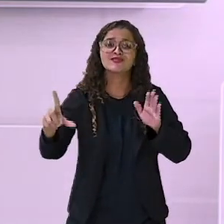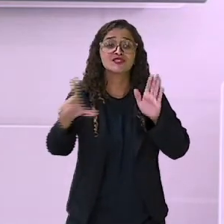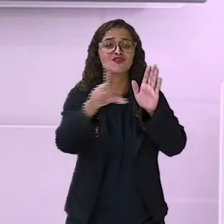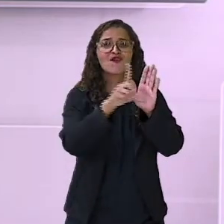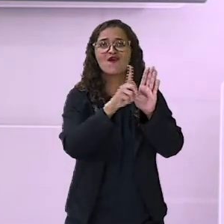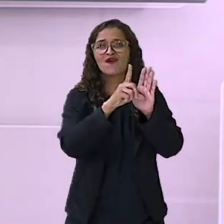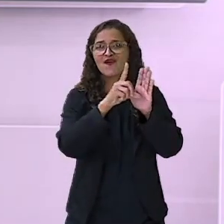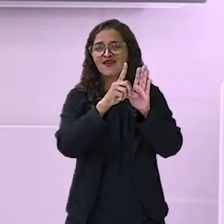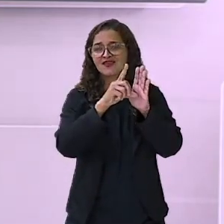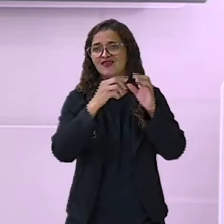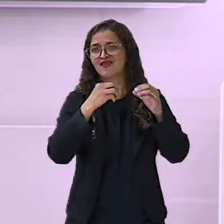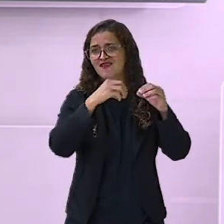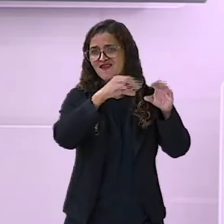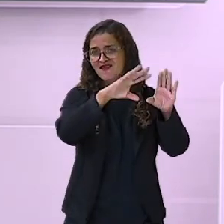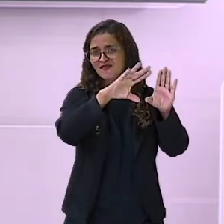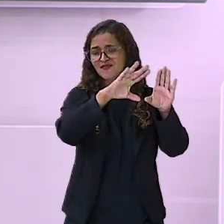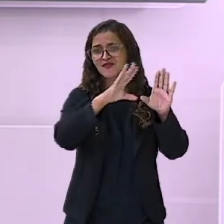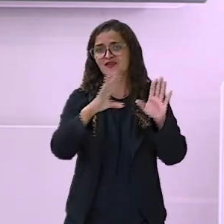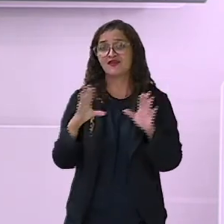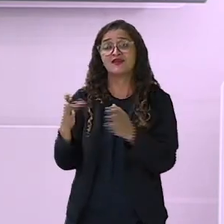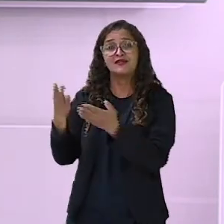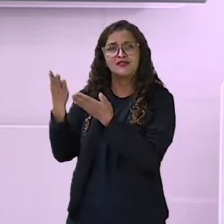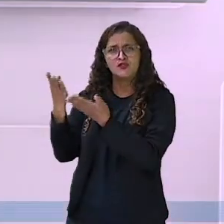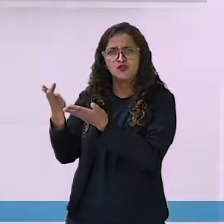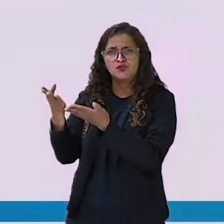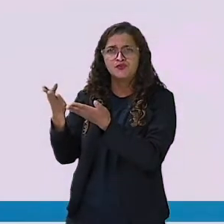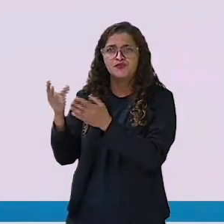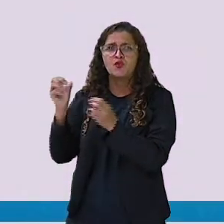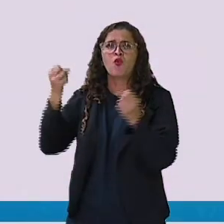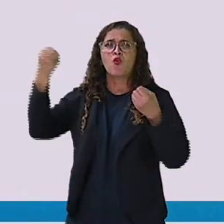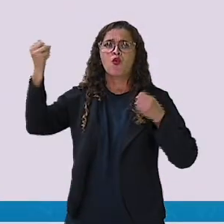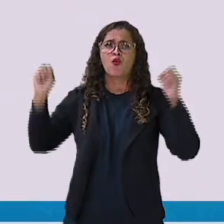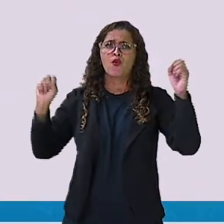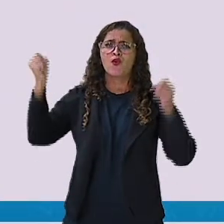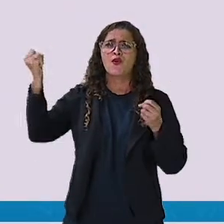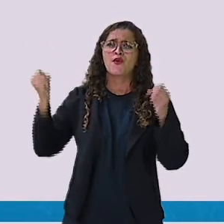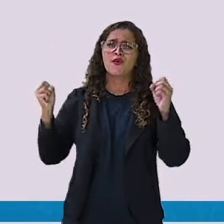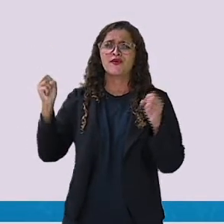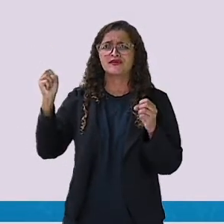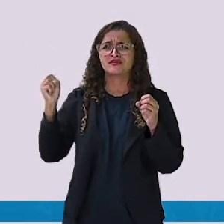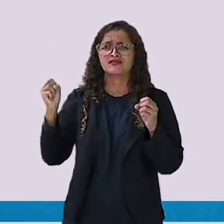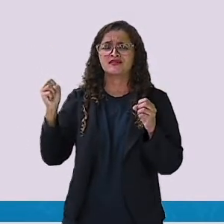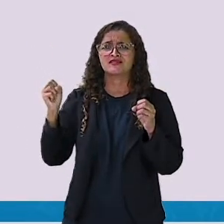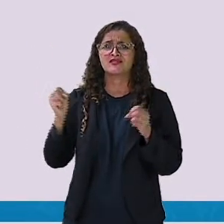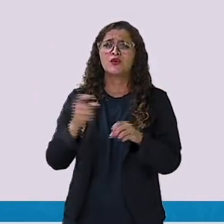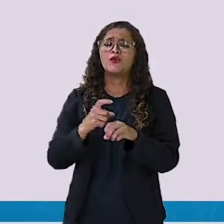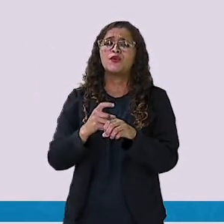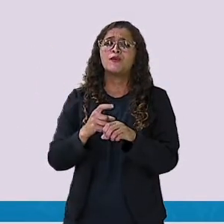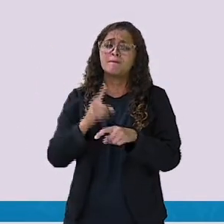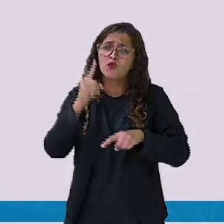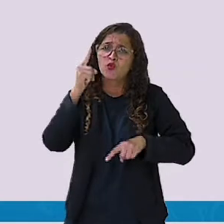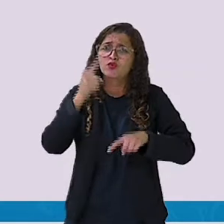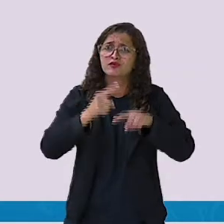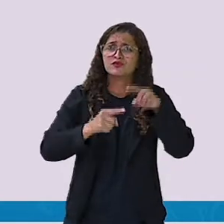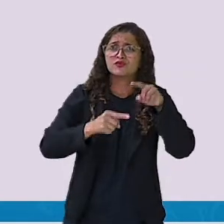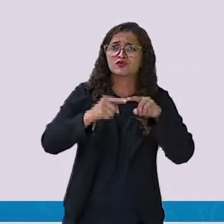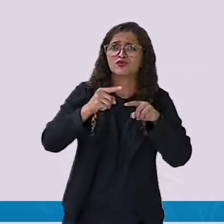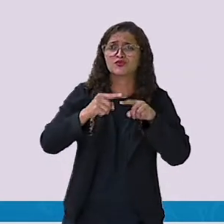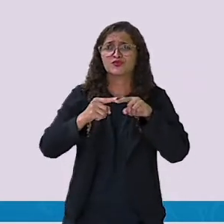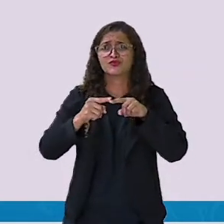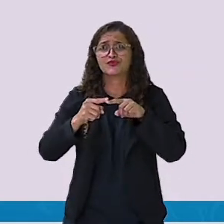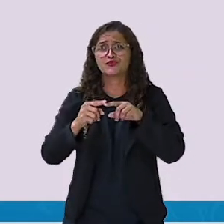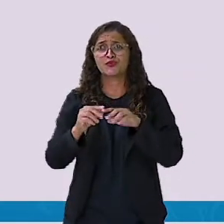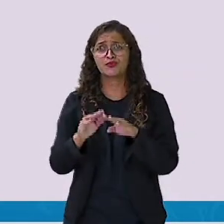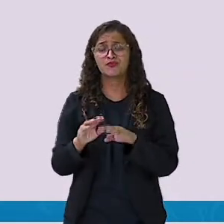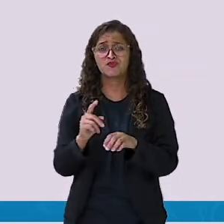Indústrias de bens não duráveis agora que nós vamos ver, tá? As indústrias de bens não duráveis, elas são